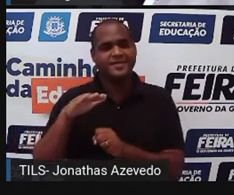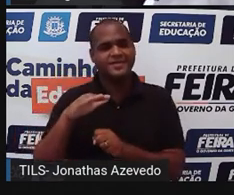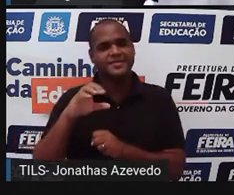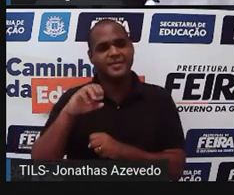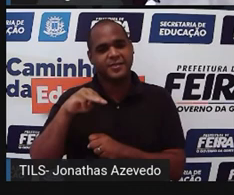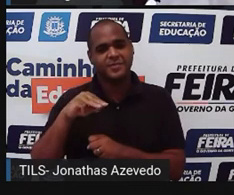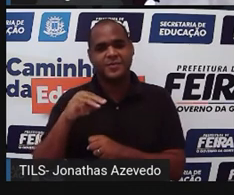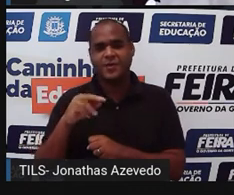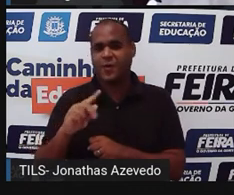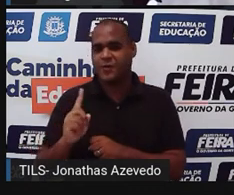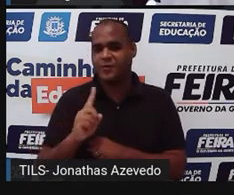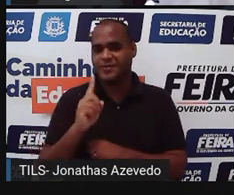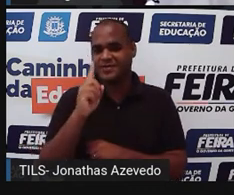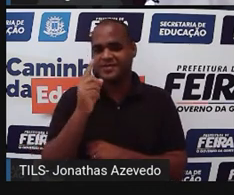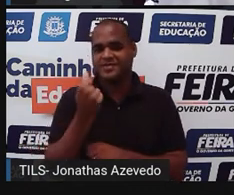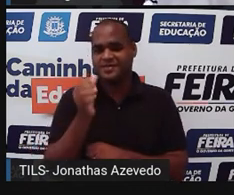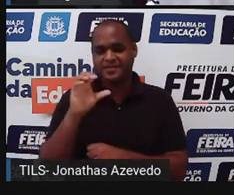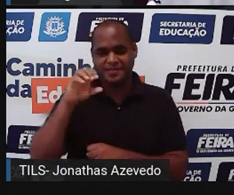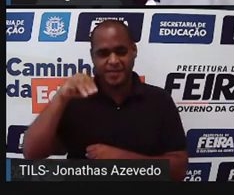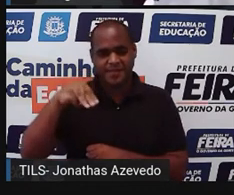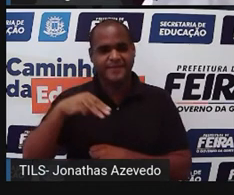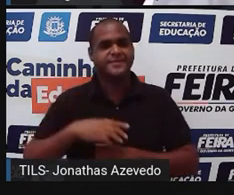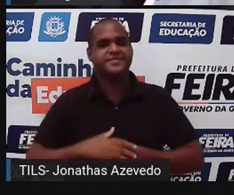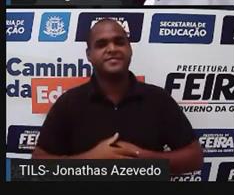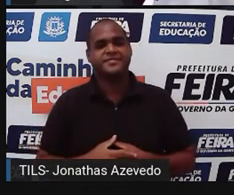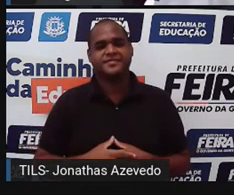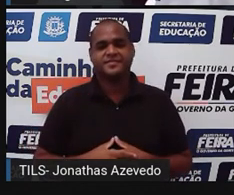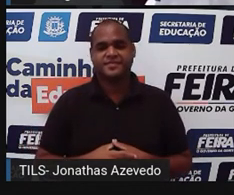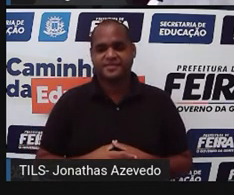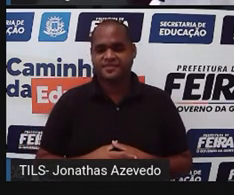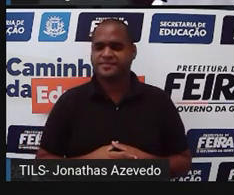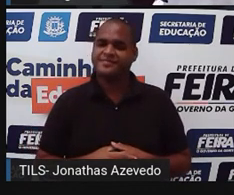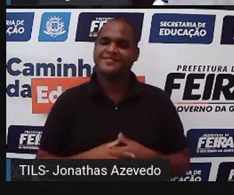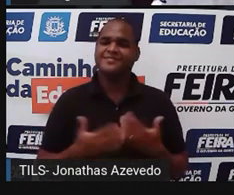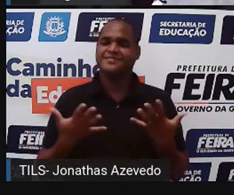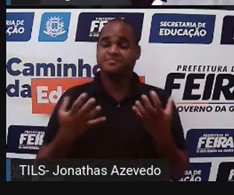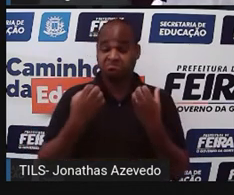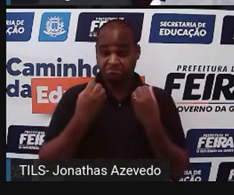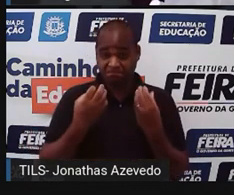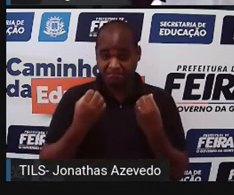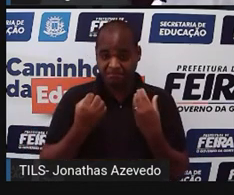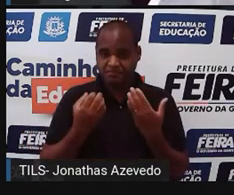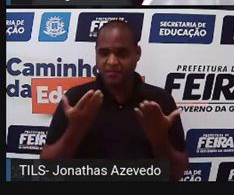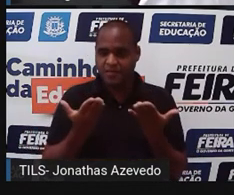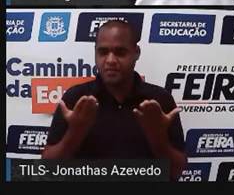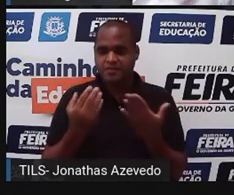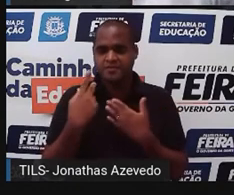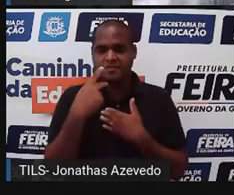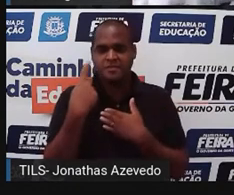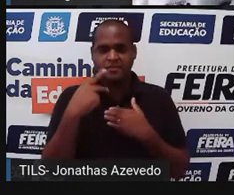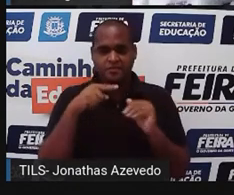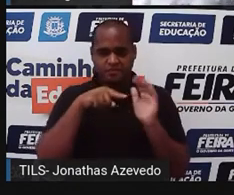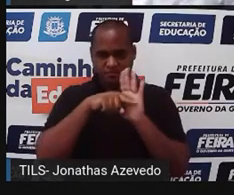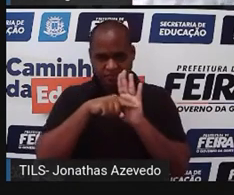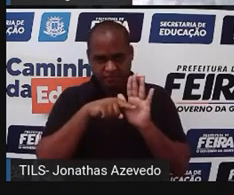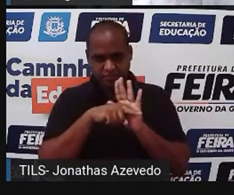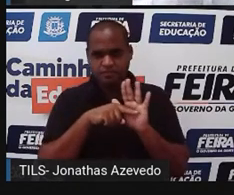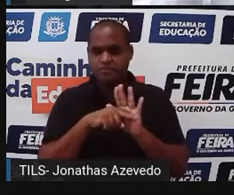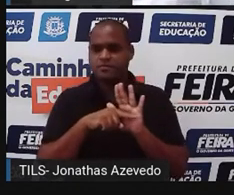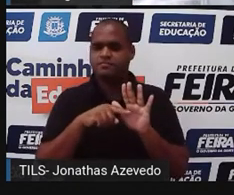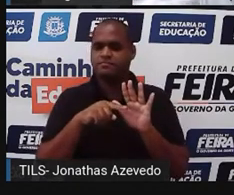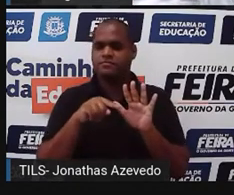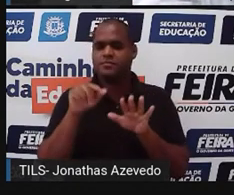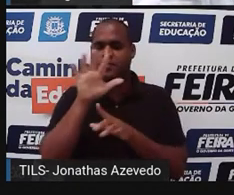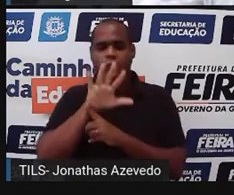de altura se sente são beleza bom então é isso aí vamos fazer aquela avaliação agora avaliação